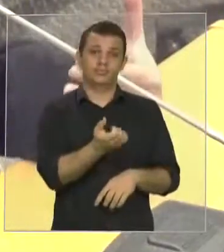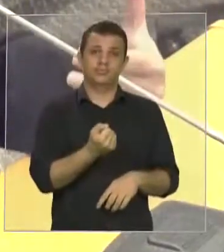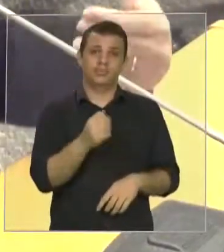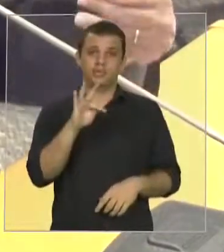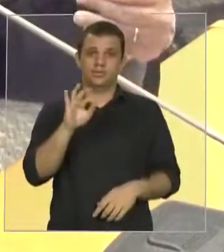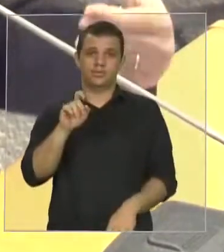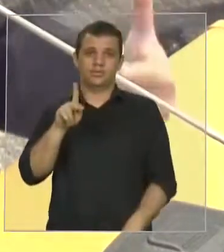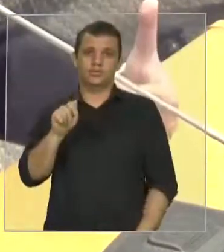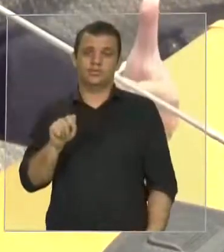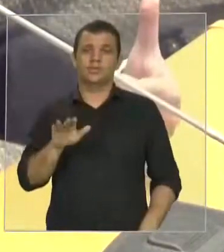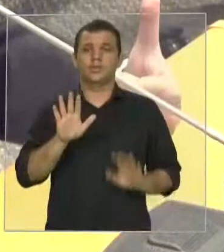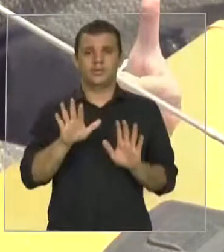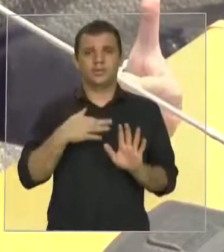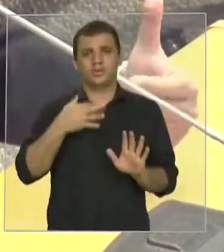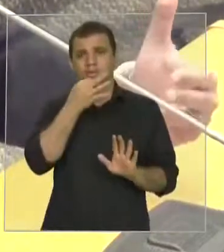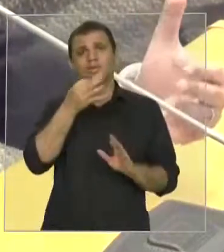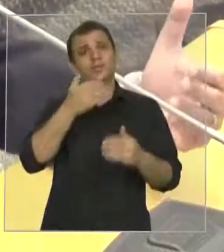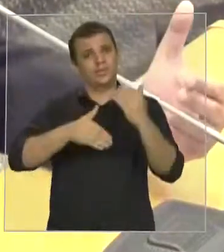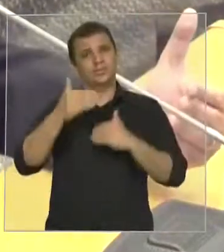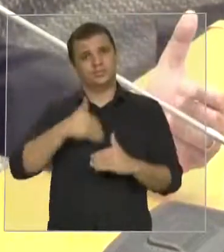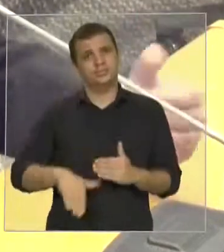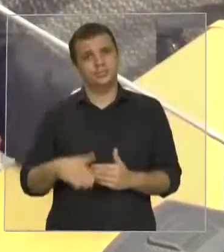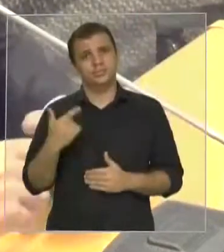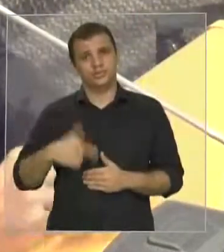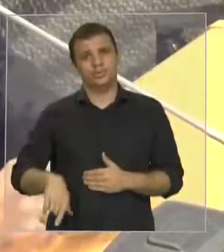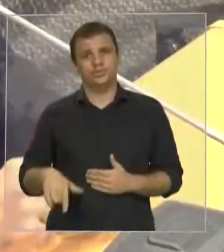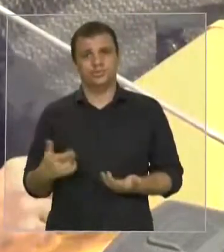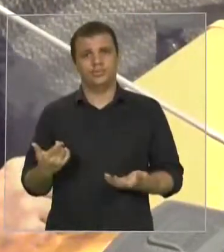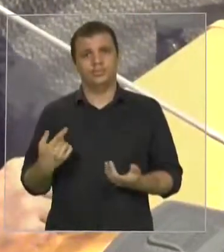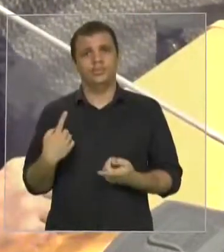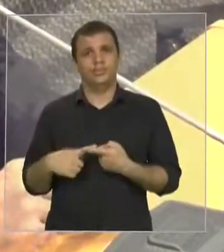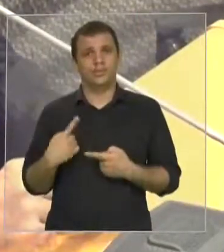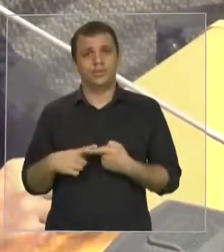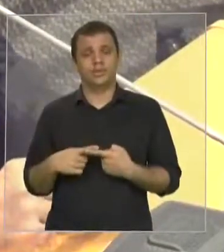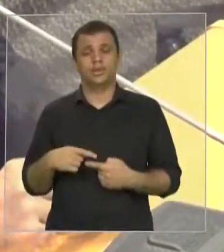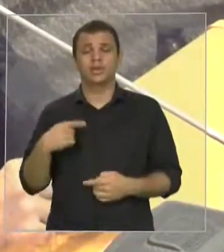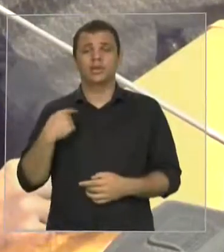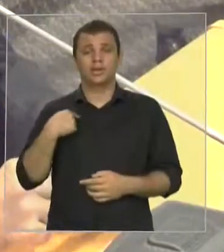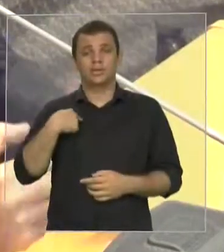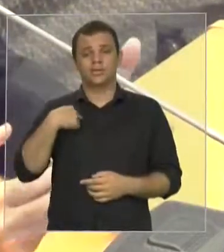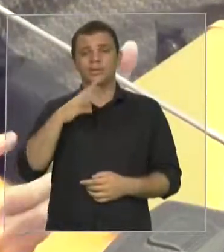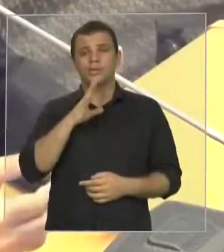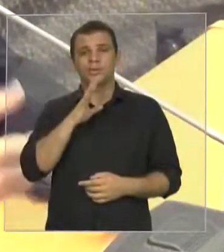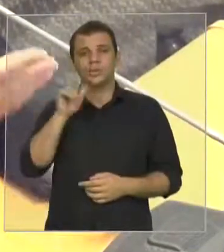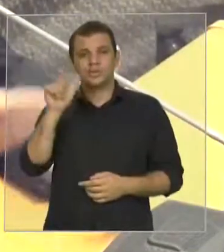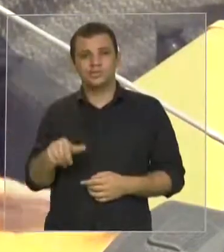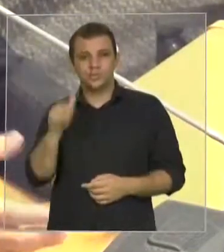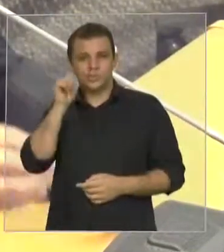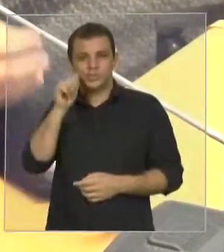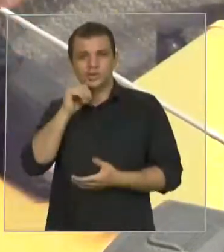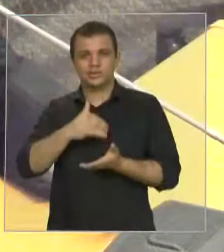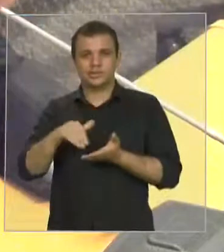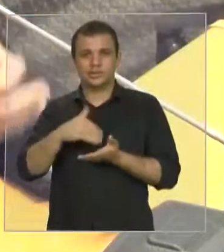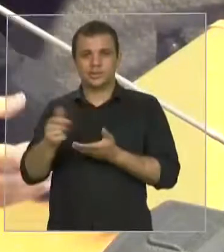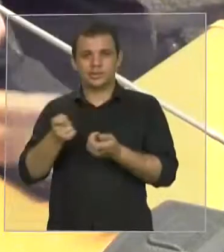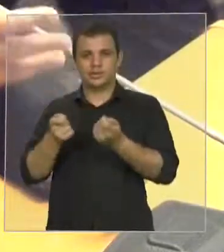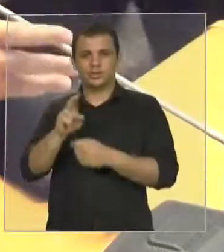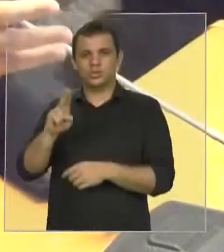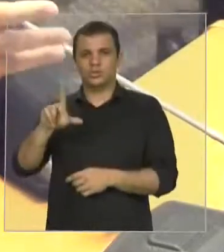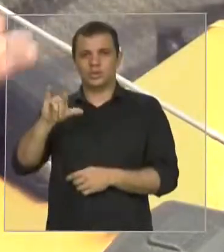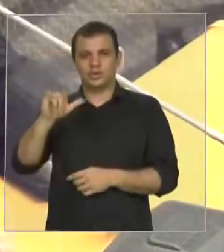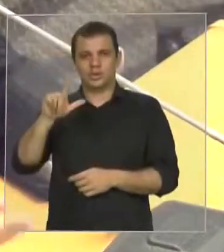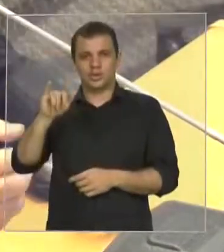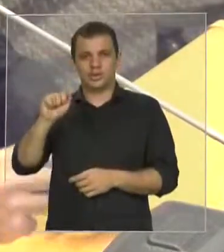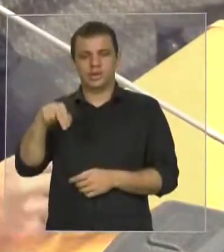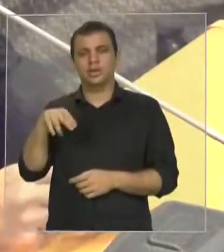meu entendimento, isso é um retrocesso. Conheço, inclusive, a secretária de administração, a secretária Líria, a impressão que eu tenho dela é que é uma pessoa correta, uma